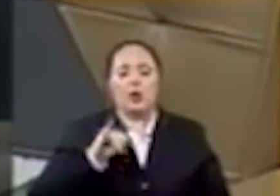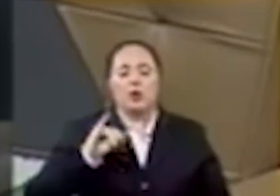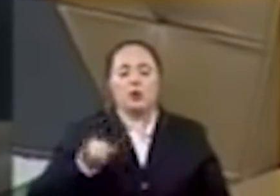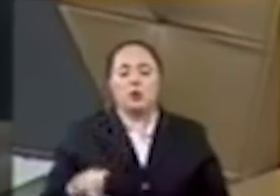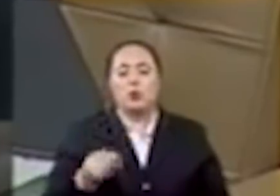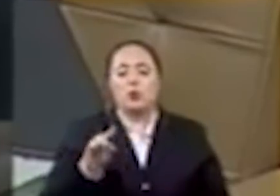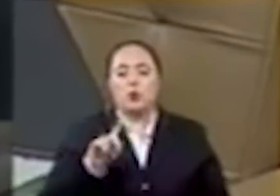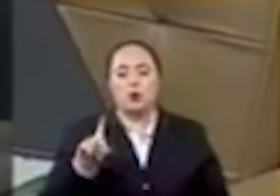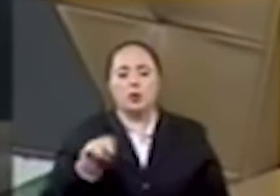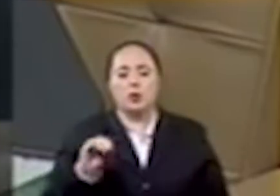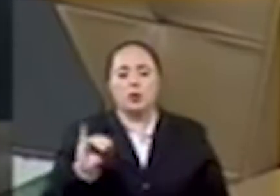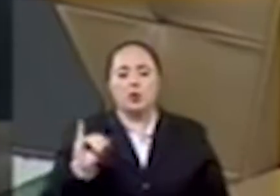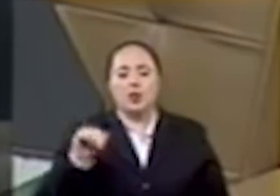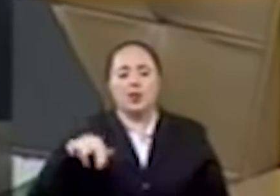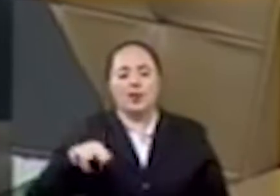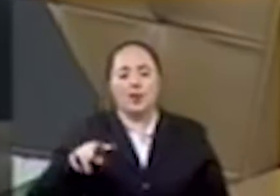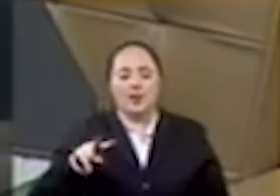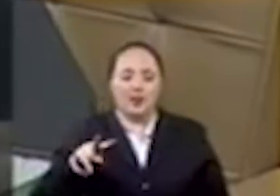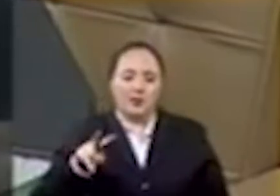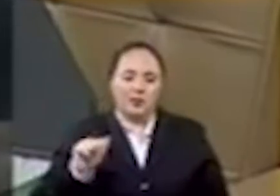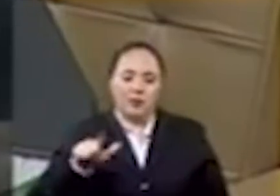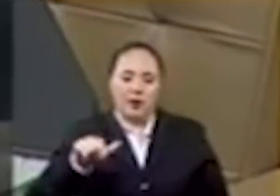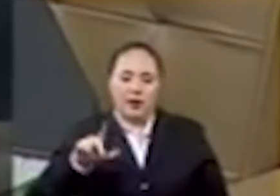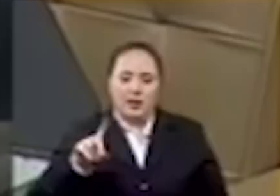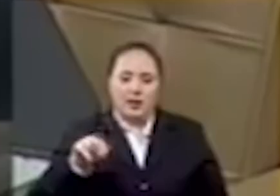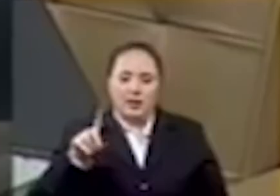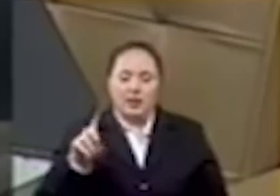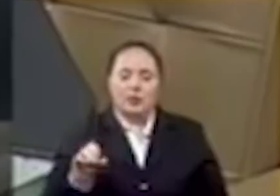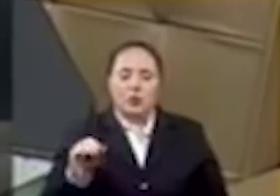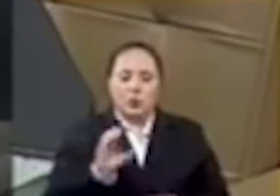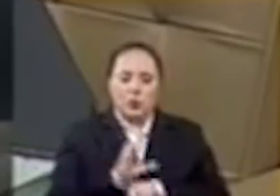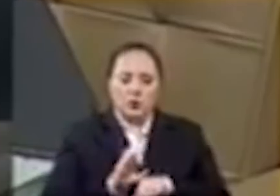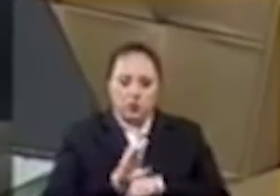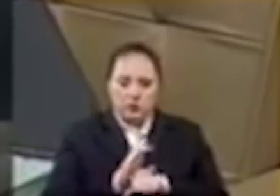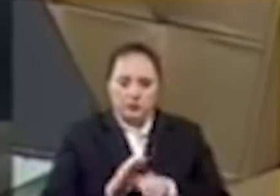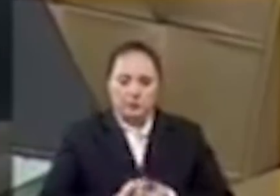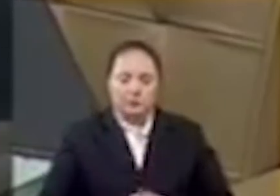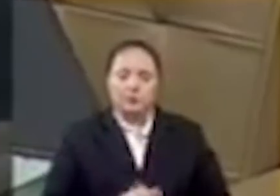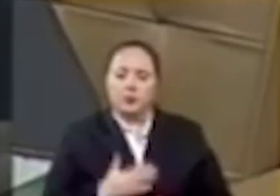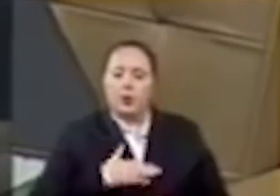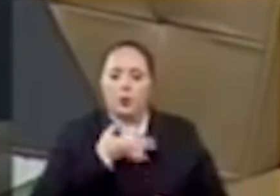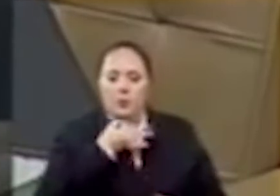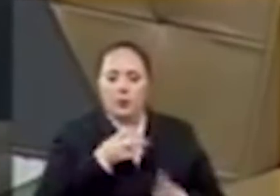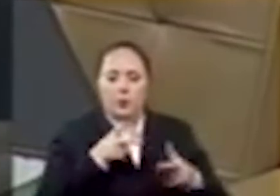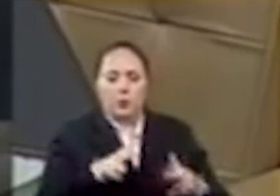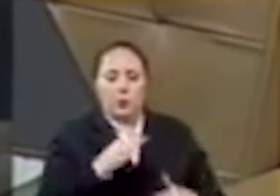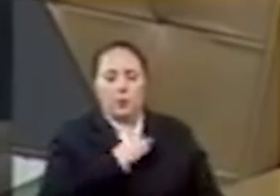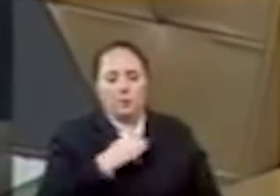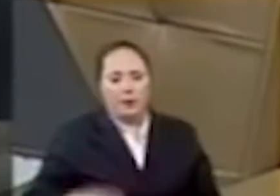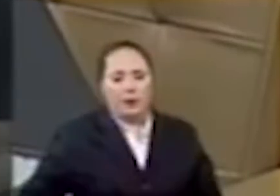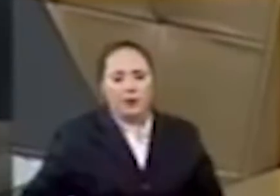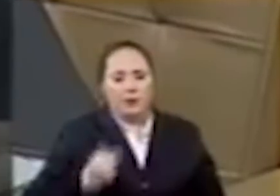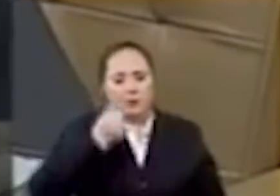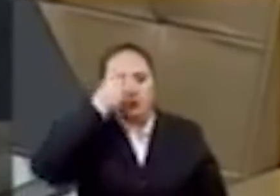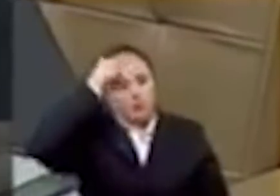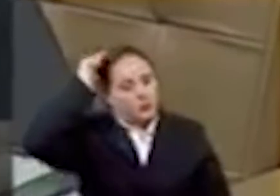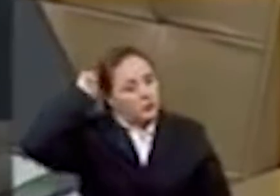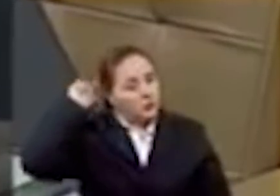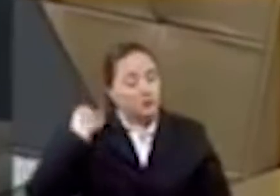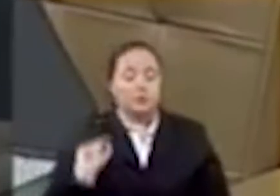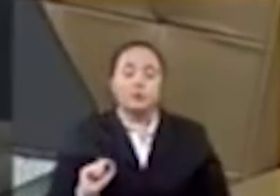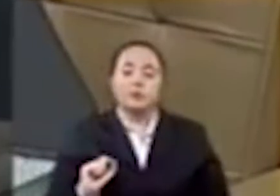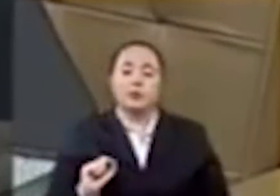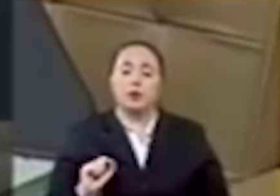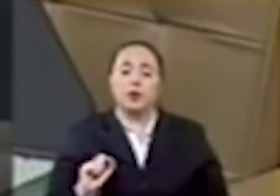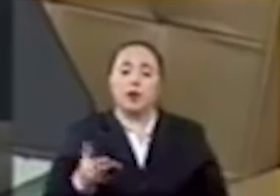constitucional. Compartilho da afirmação feita pelo ministro Alexandre de Moraes, objeto dos debates de ontem, de que o que